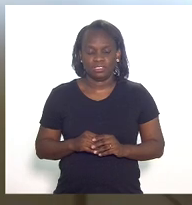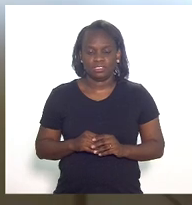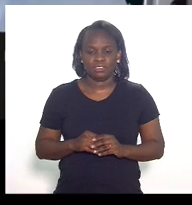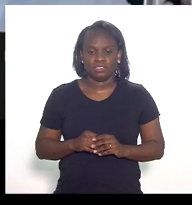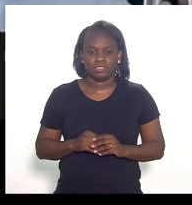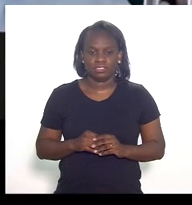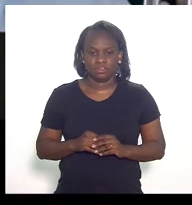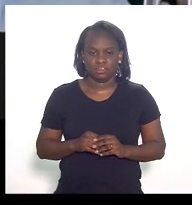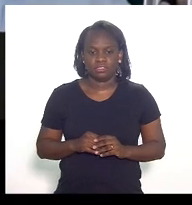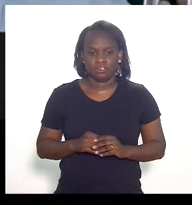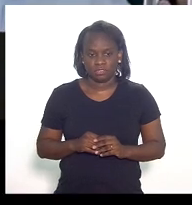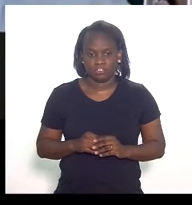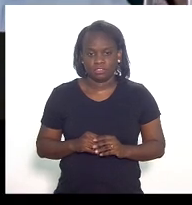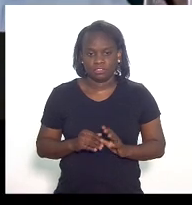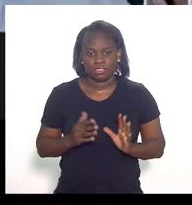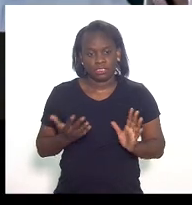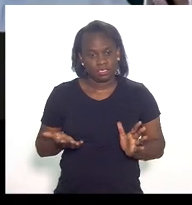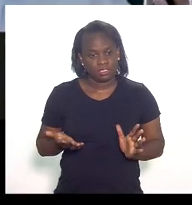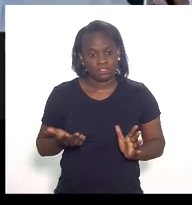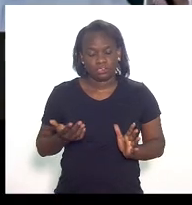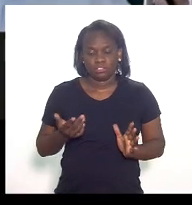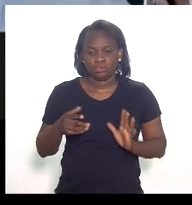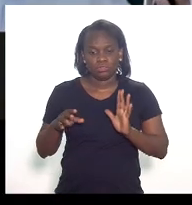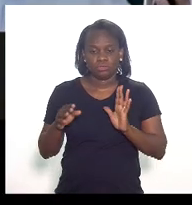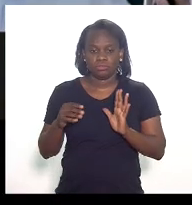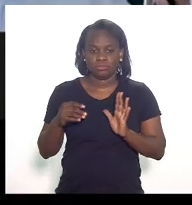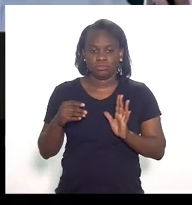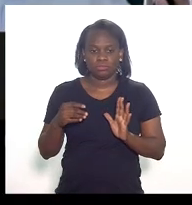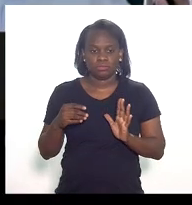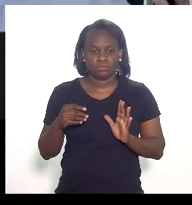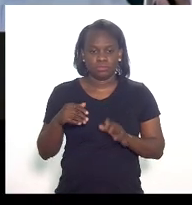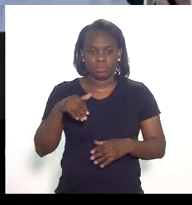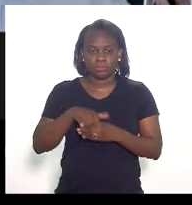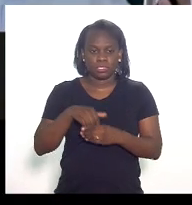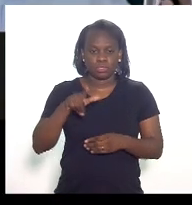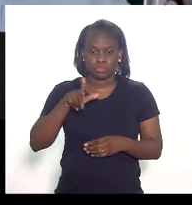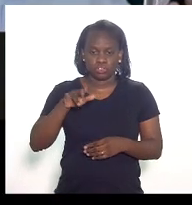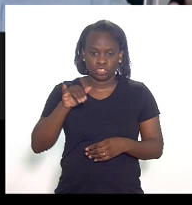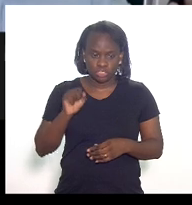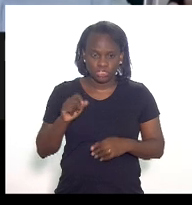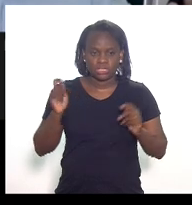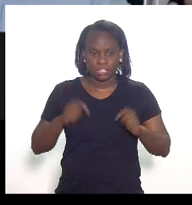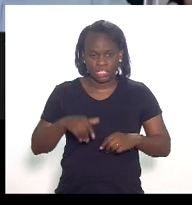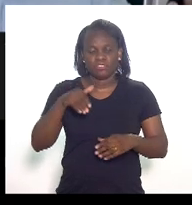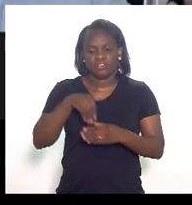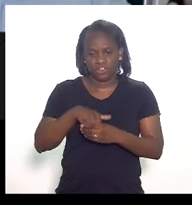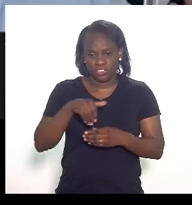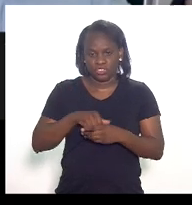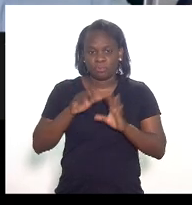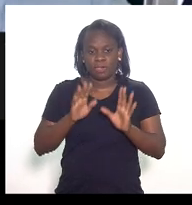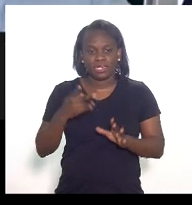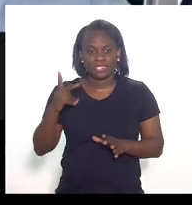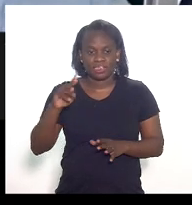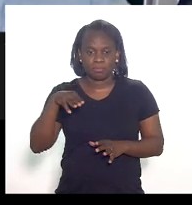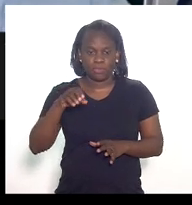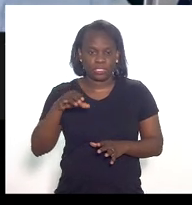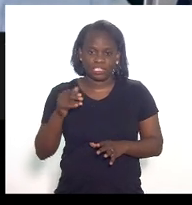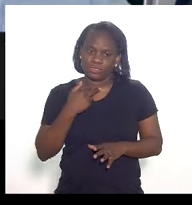praticamente... Aí eu não coloco... O do deputado Luiz Paulo dá para colocar em votação, mas a da Mônica